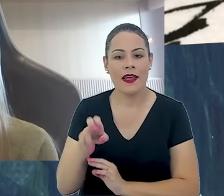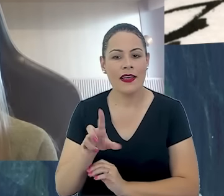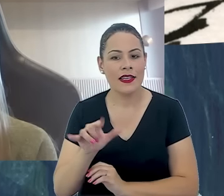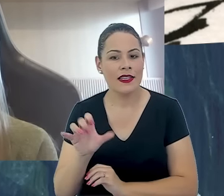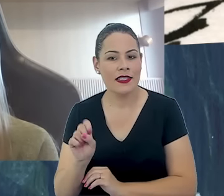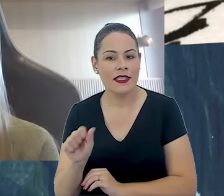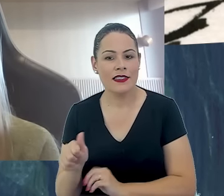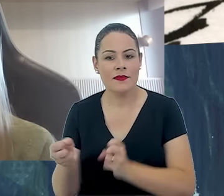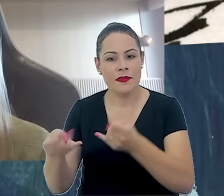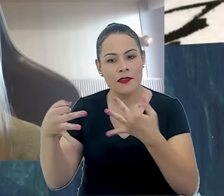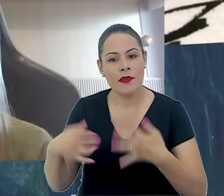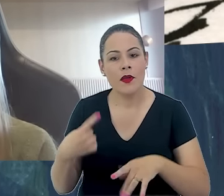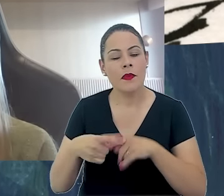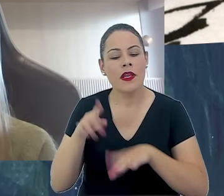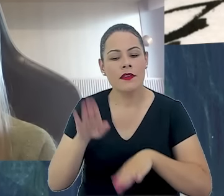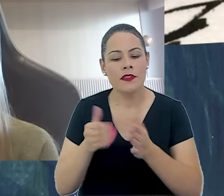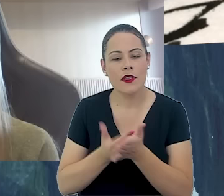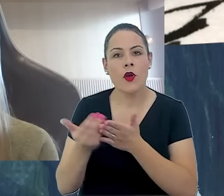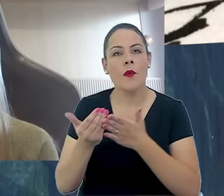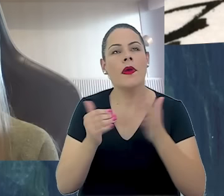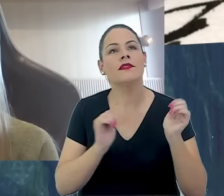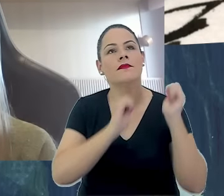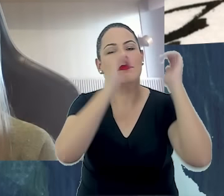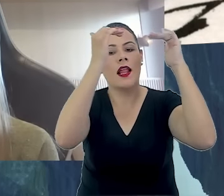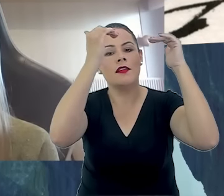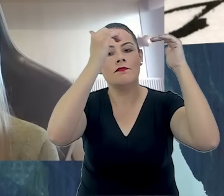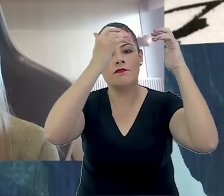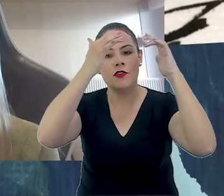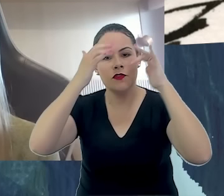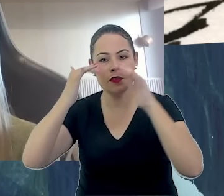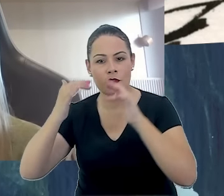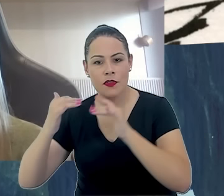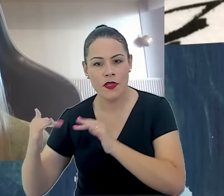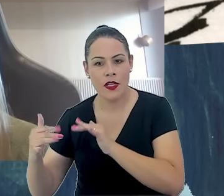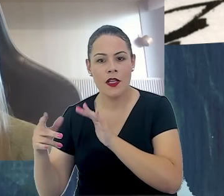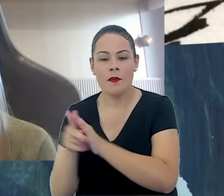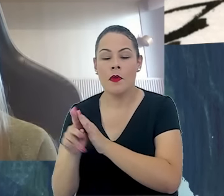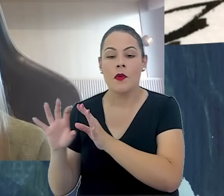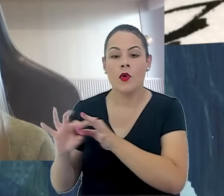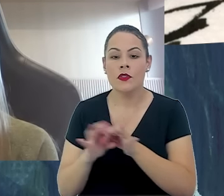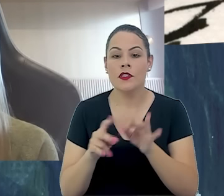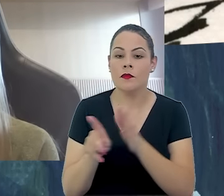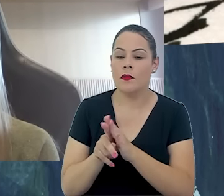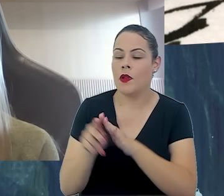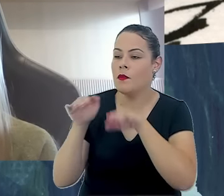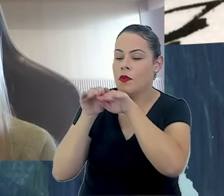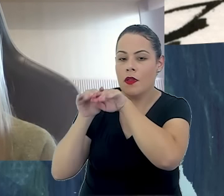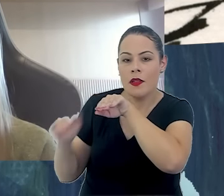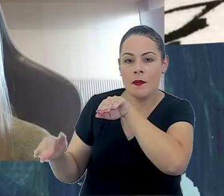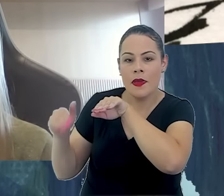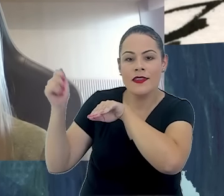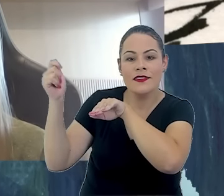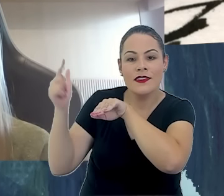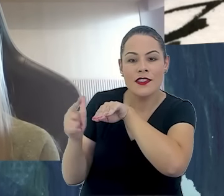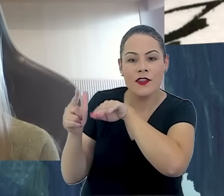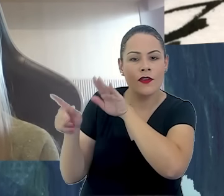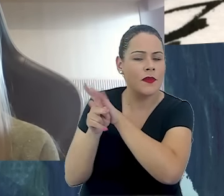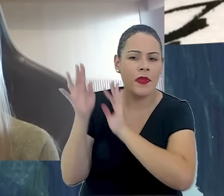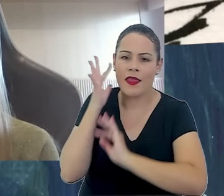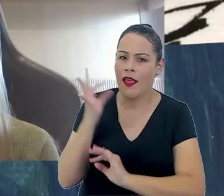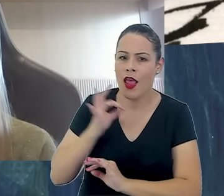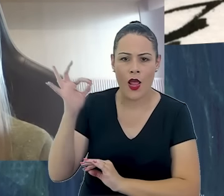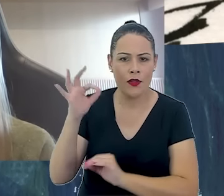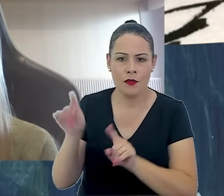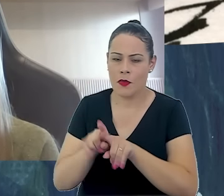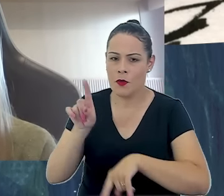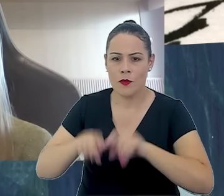muito bem colocou. Quer dizer, de repente você começa lá em cima e você vai ter financiamento para painel solar, que é